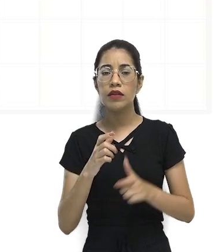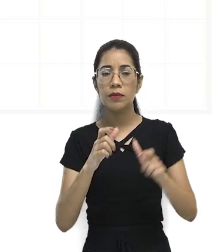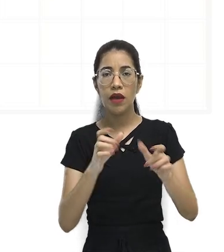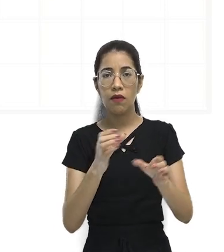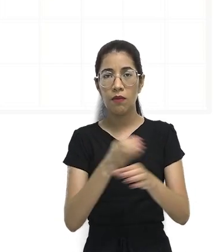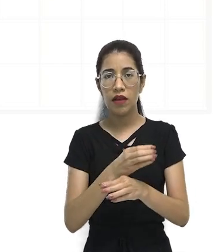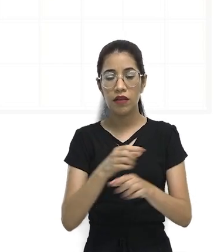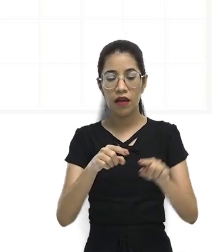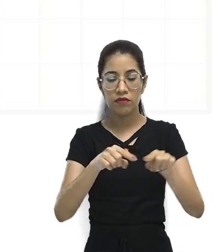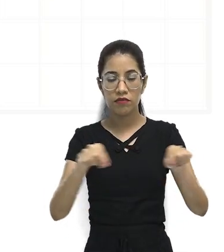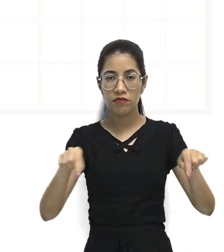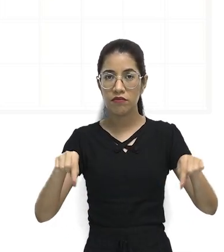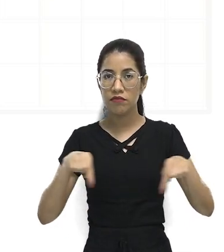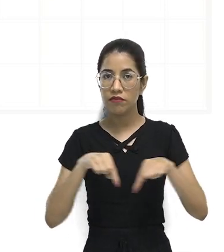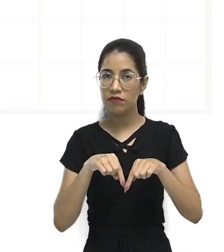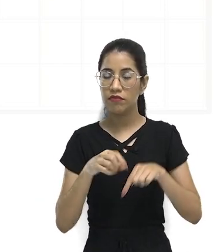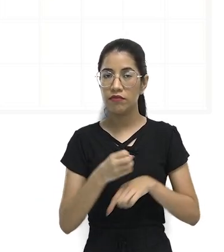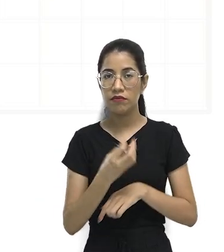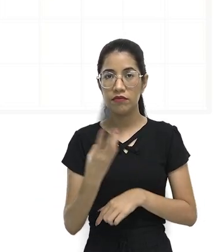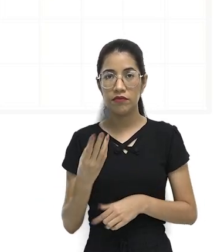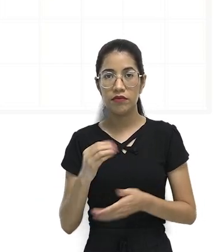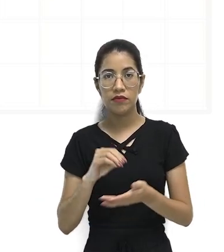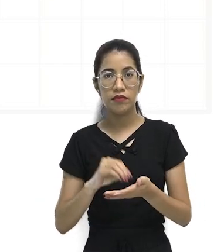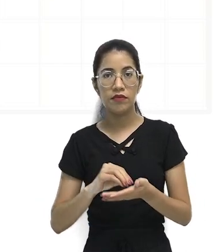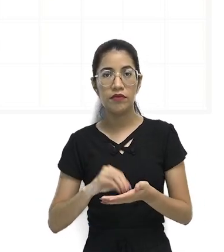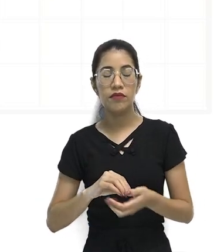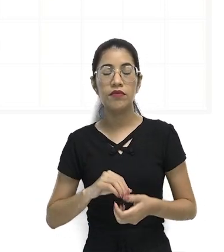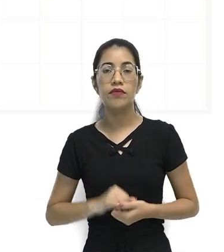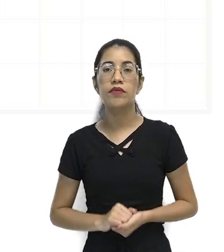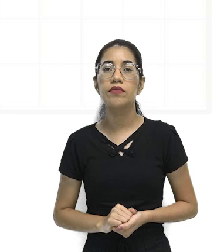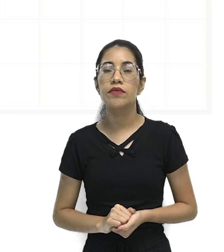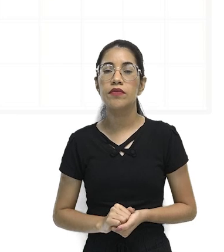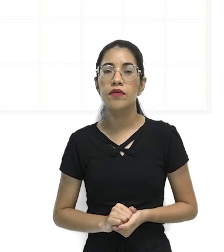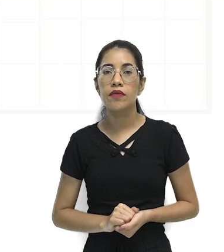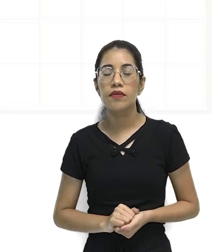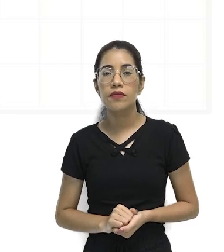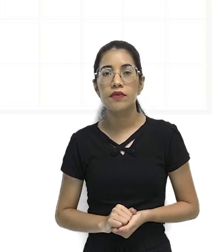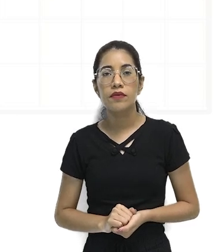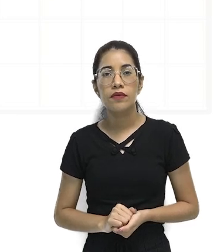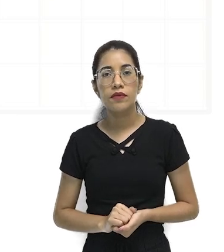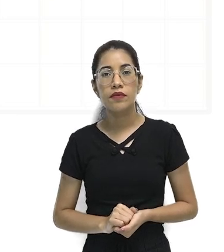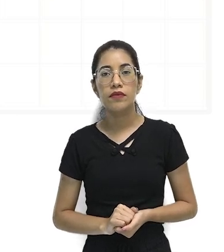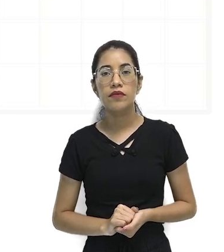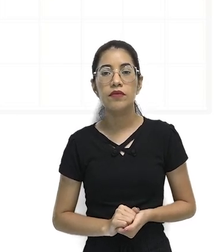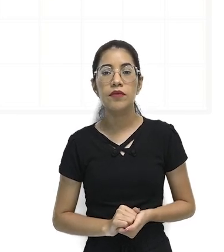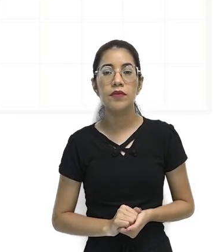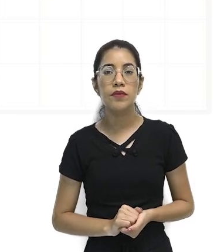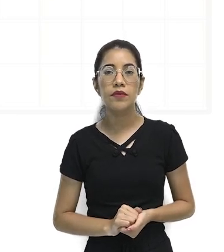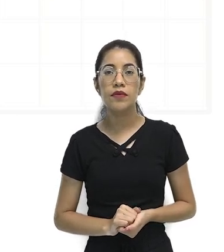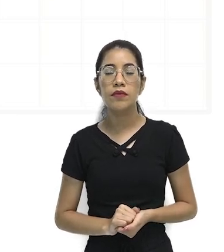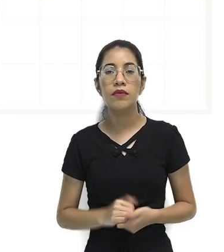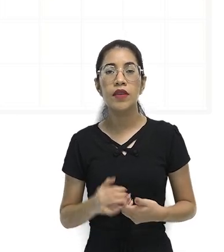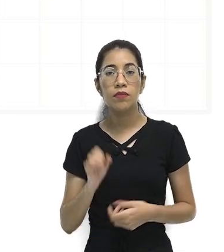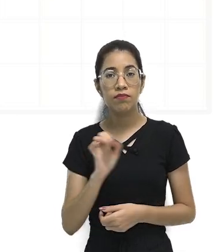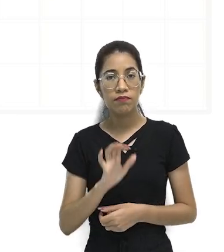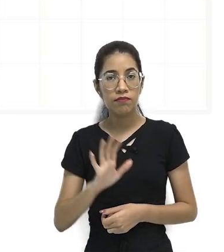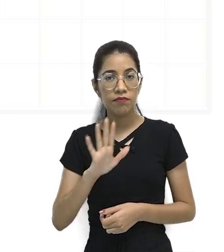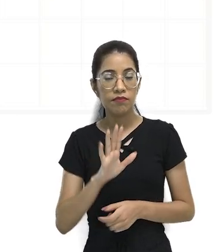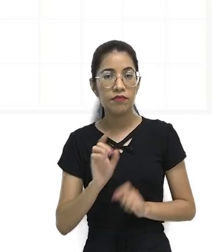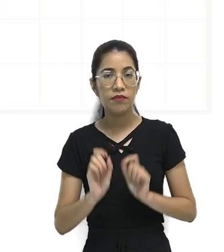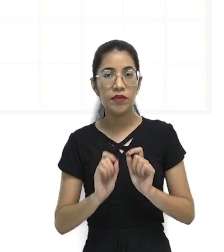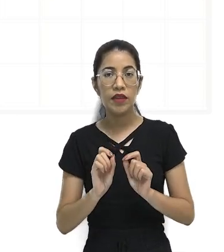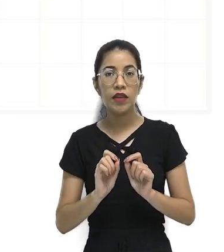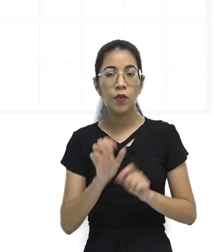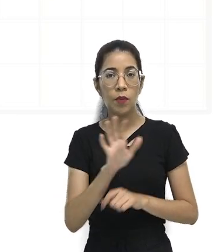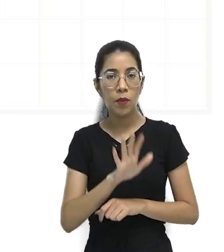piso? Muito bem, muito bem. Então, como nós temos uma figura,